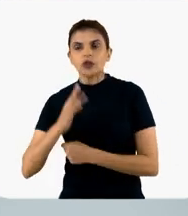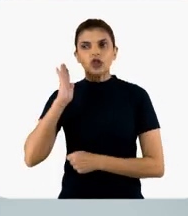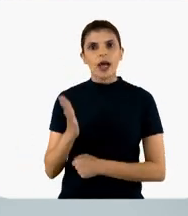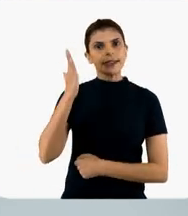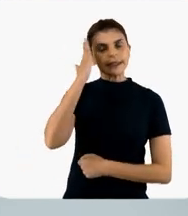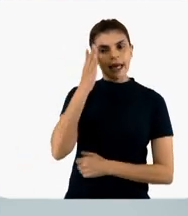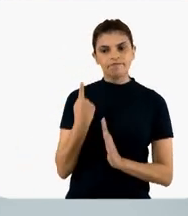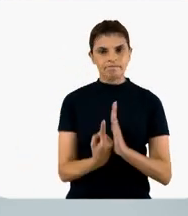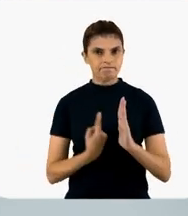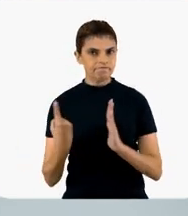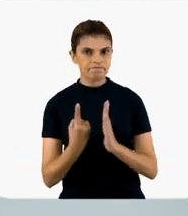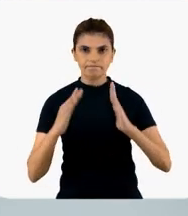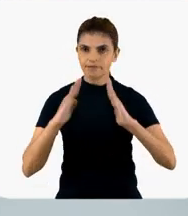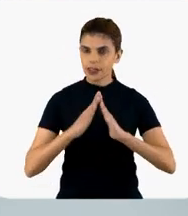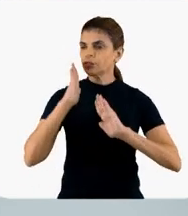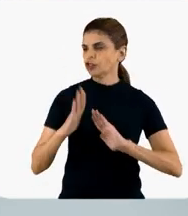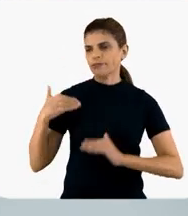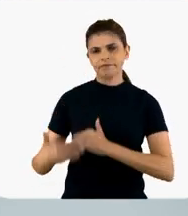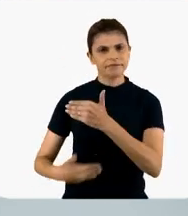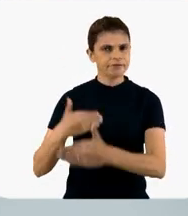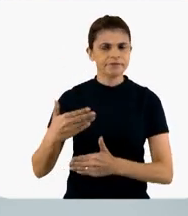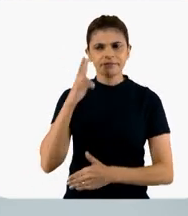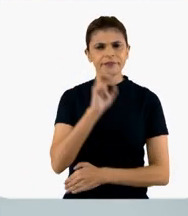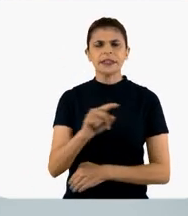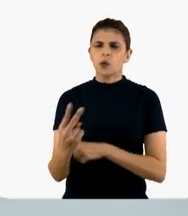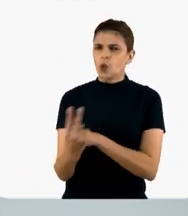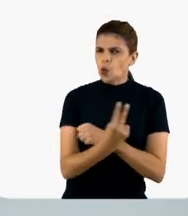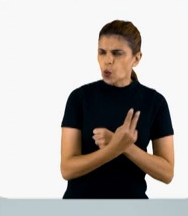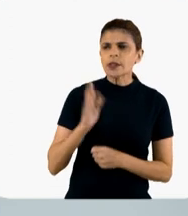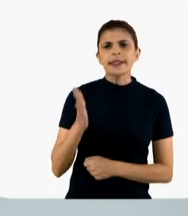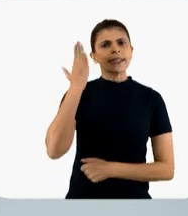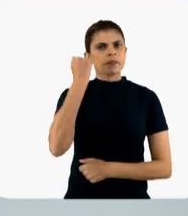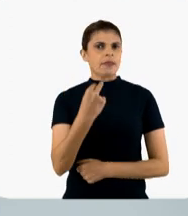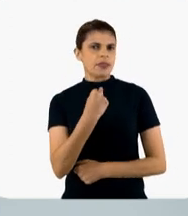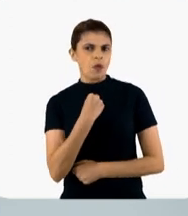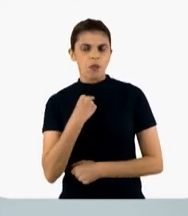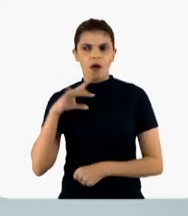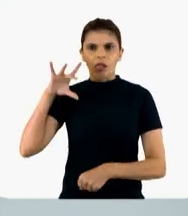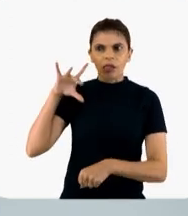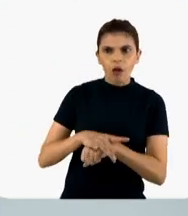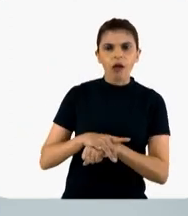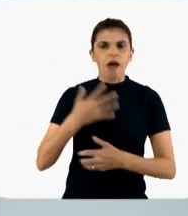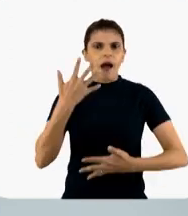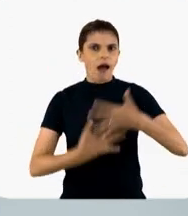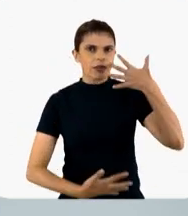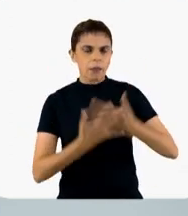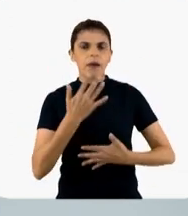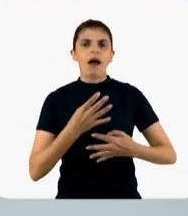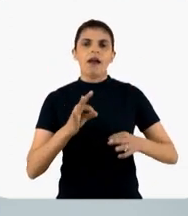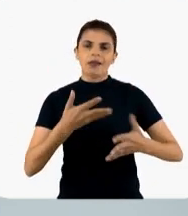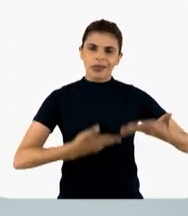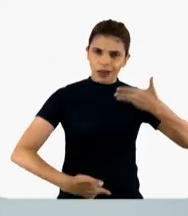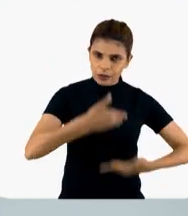eles já praticam o isolamento social relativo, eles se cuidam, eles sabem que eles não podem ficar doentes, senão isso atrapalha o